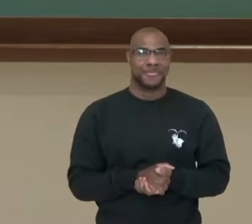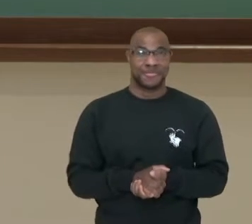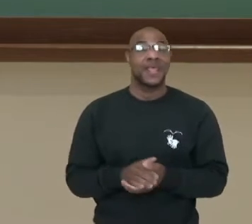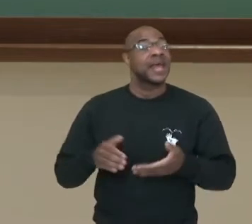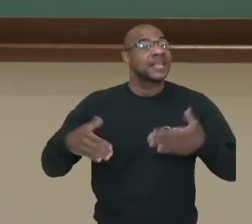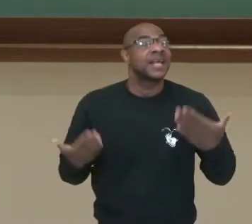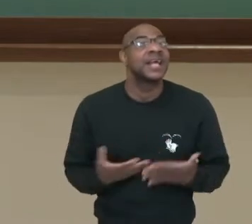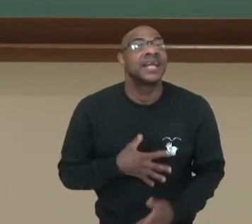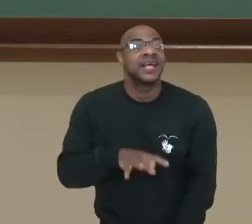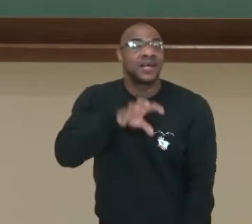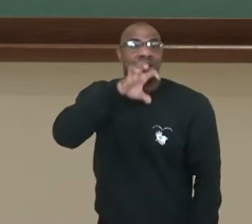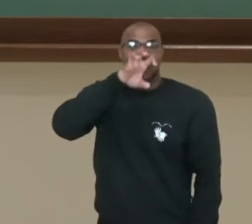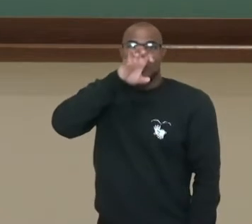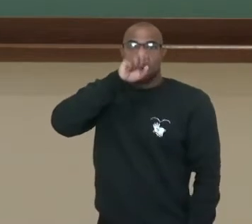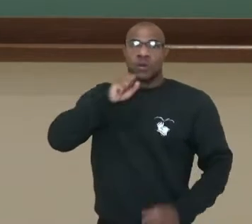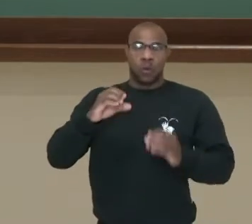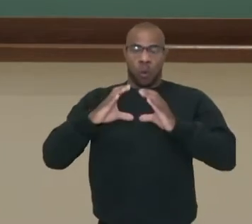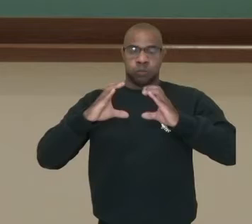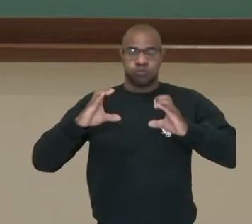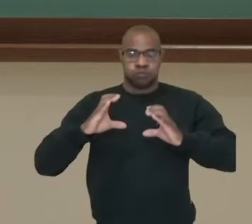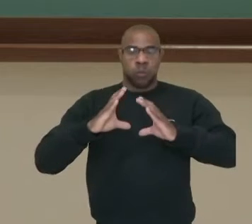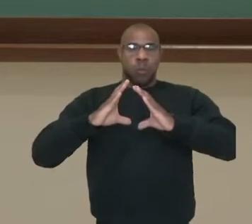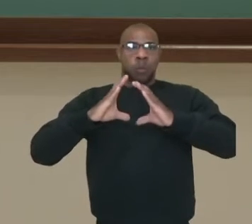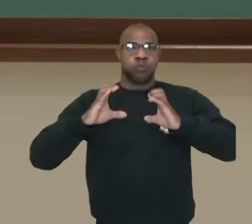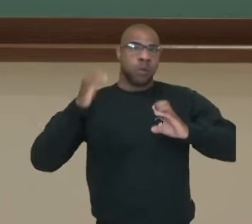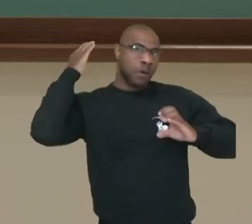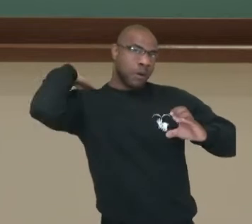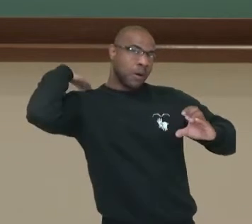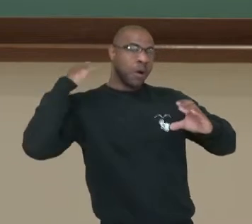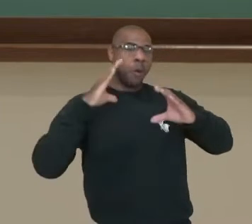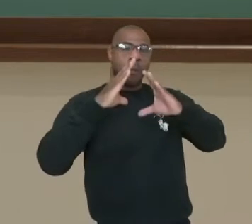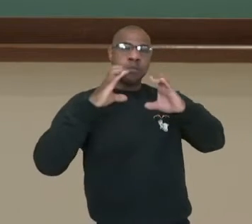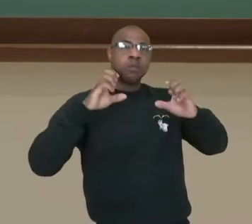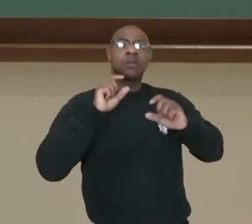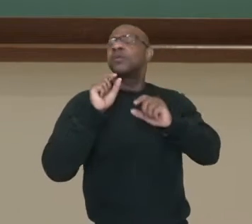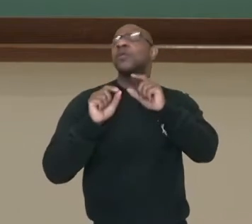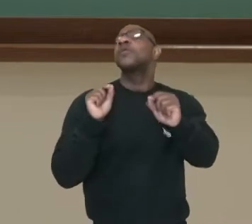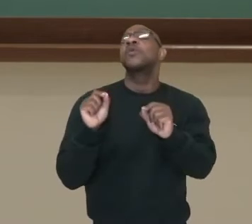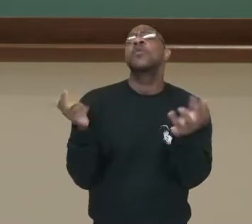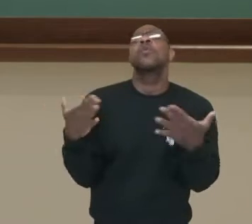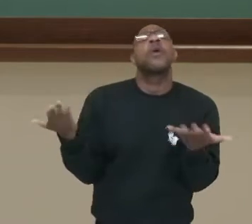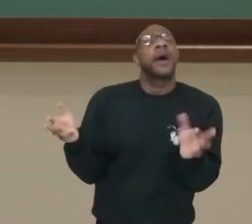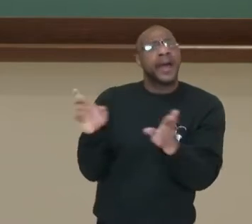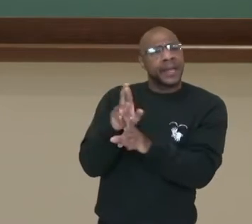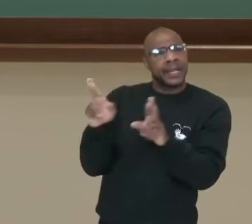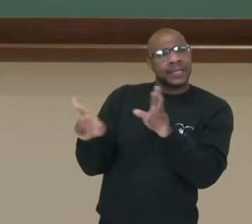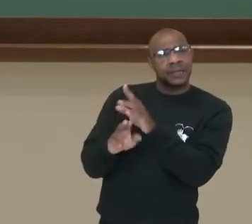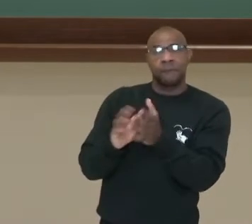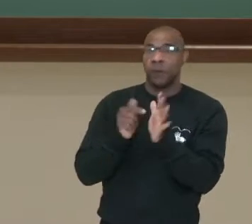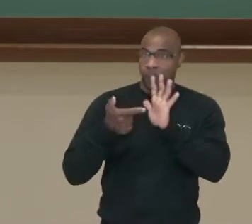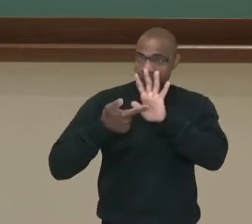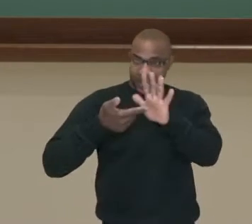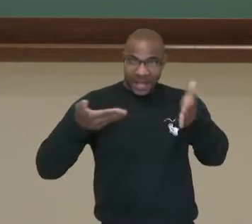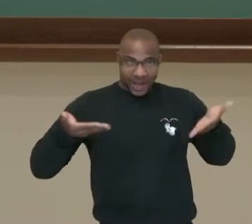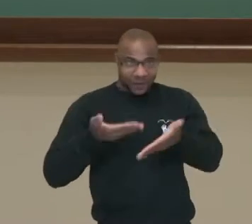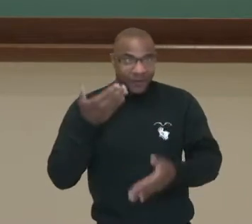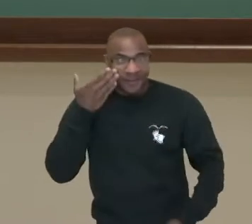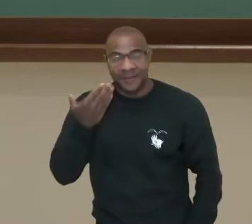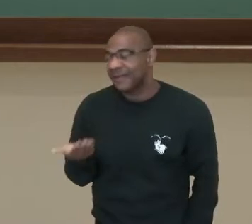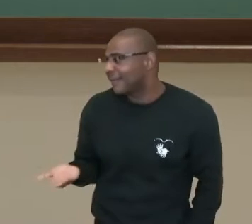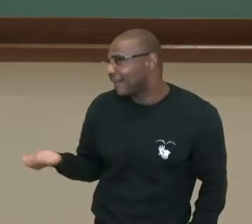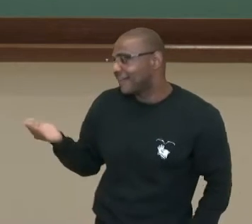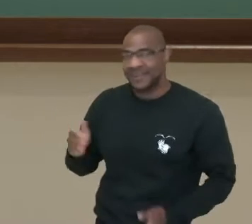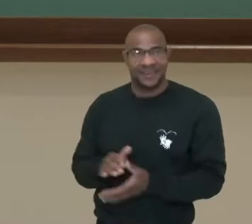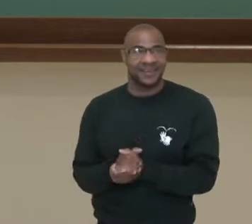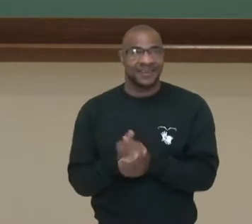essa respiração pulmonar, né? O que os pulmões têm a ver com isso, né? Vou mostrar aqui para vocês, ó. O pulmão, é